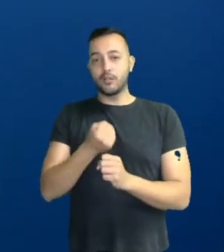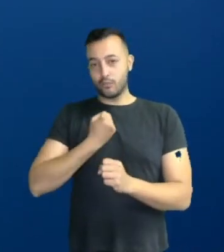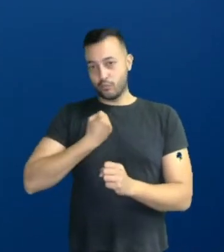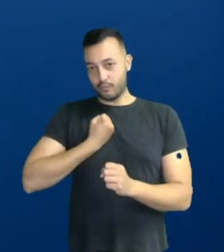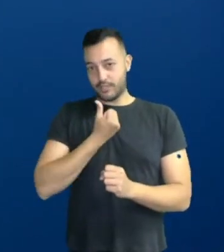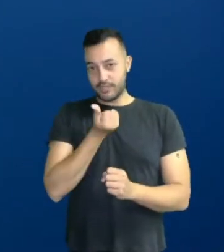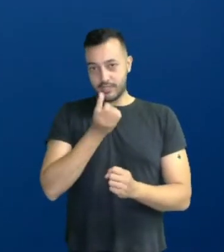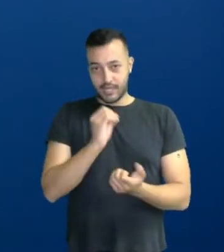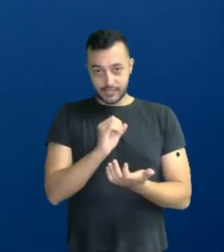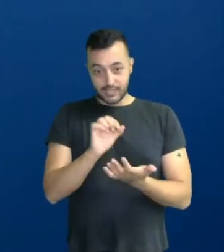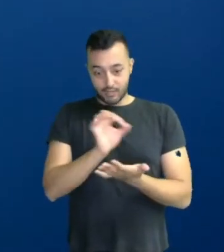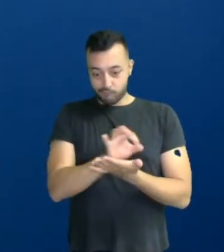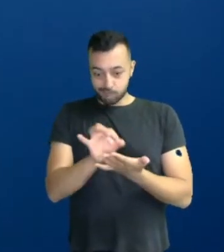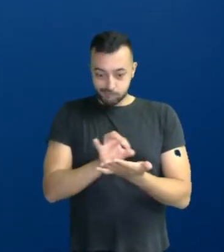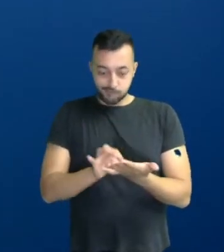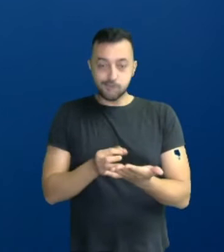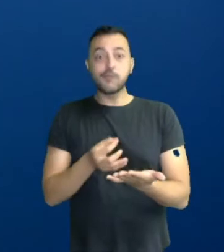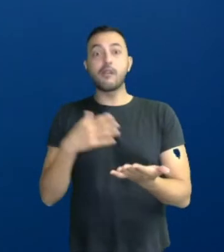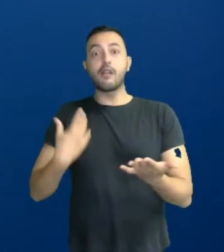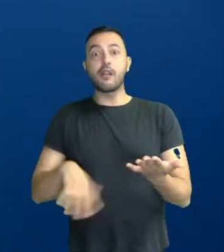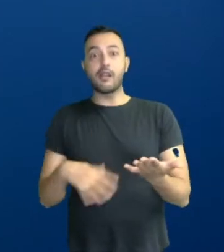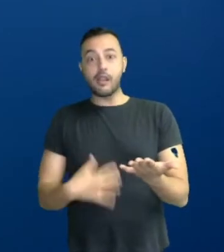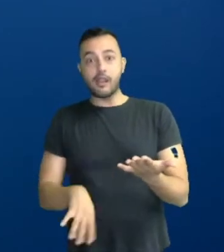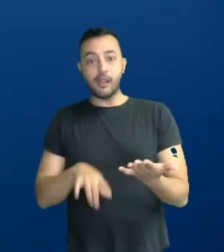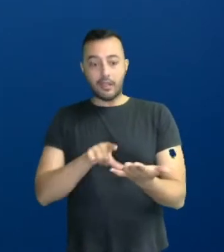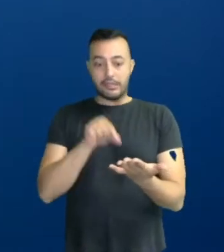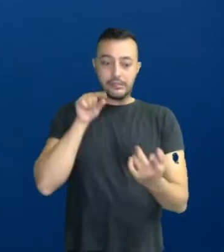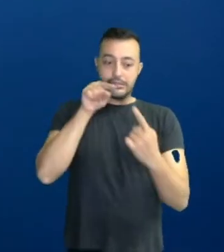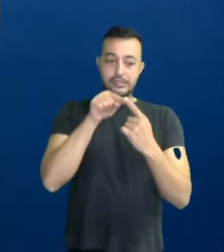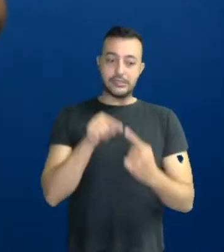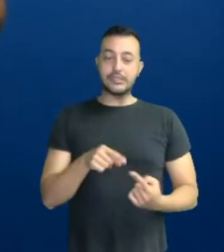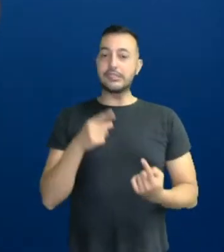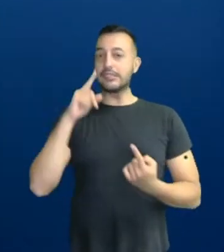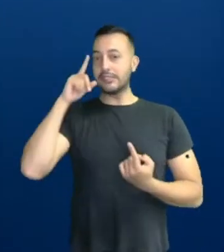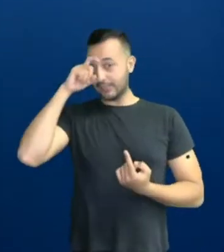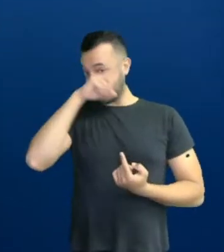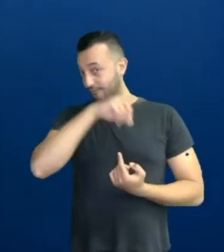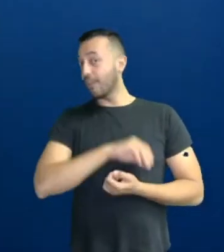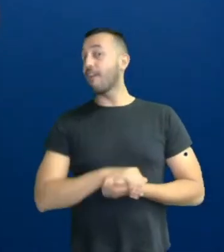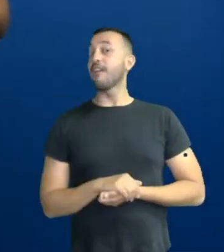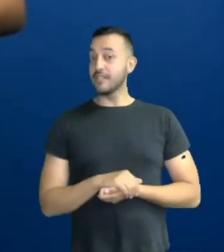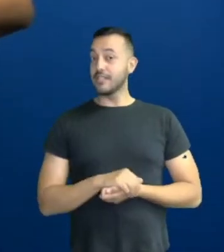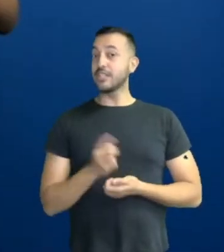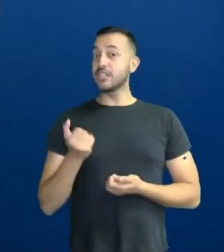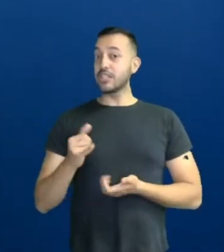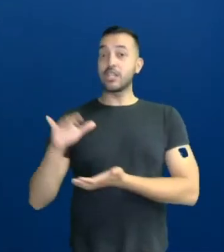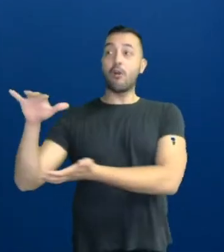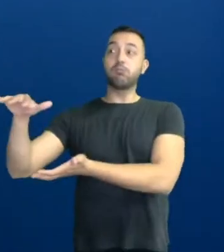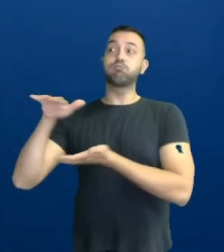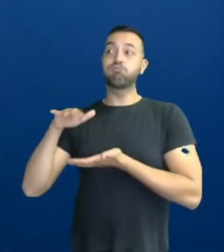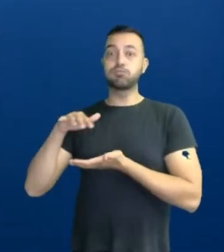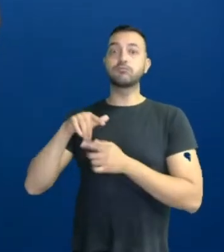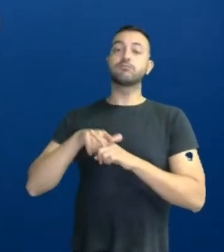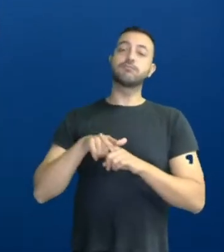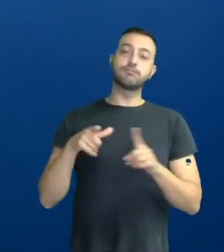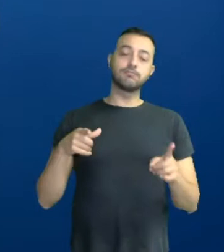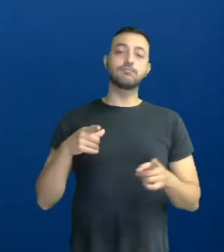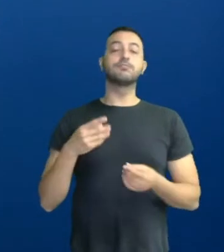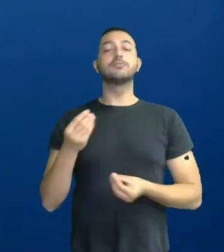isso? Então, fazer a combinação, por isso é difícil. Já imaginou tirar a bolada? Mas isso a gente está fazendo